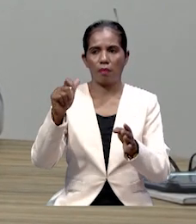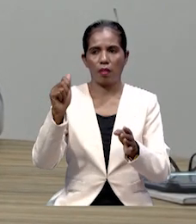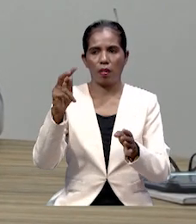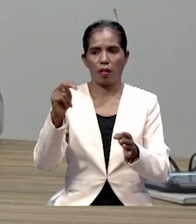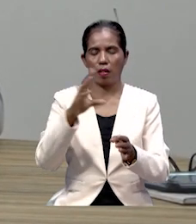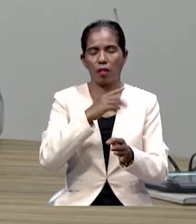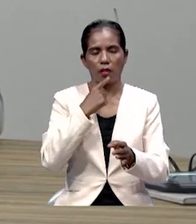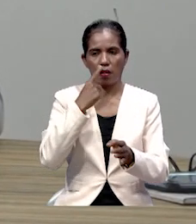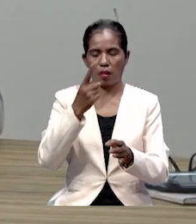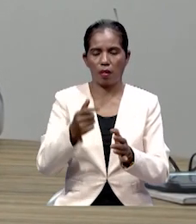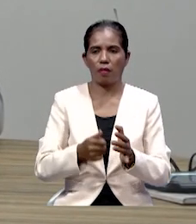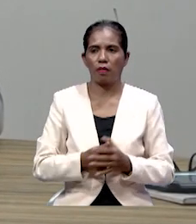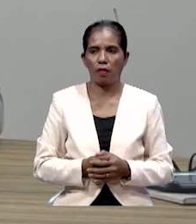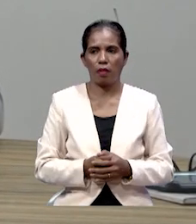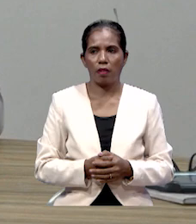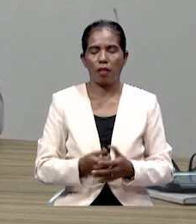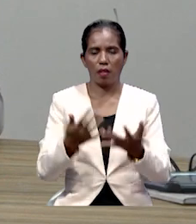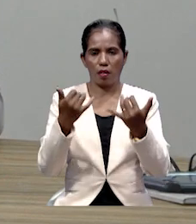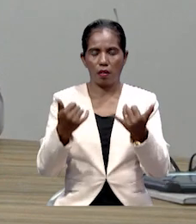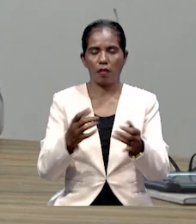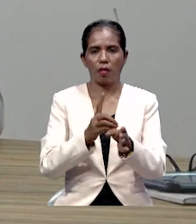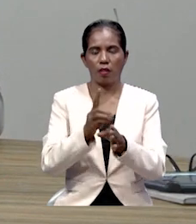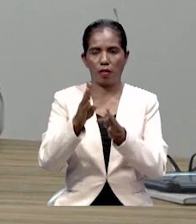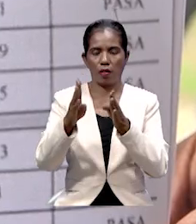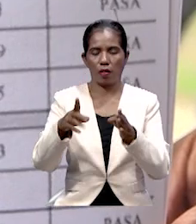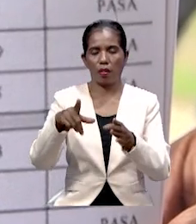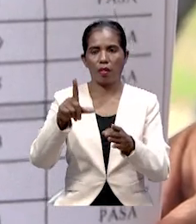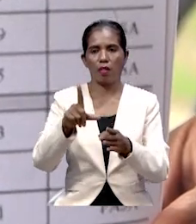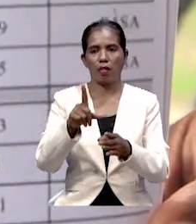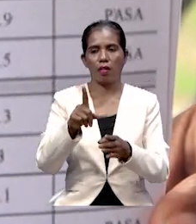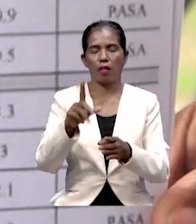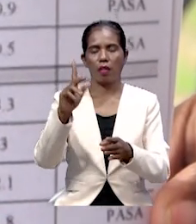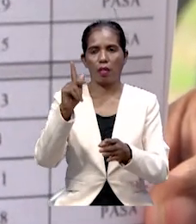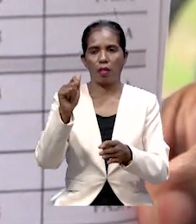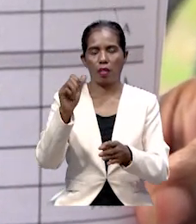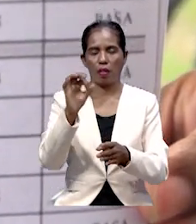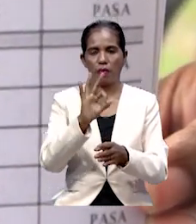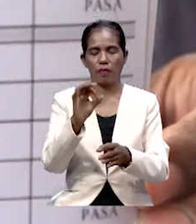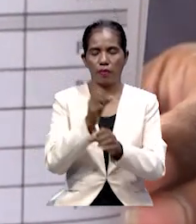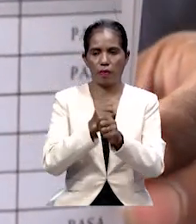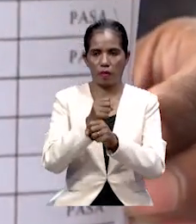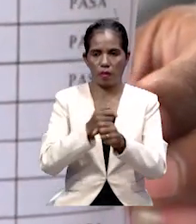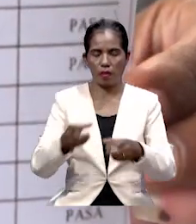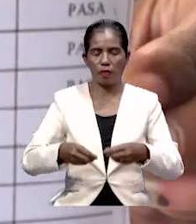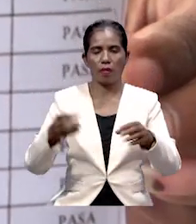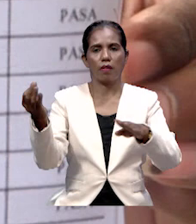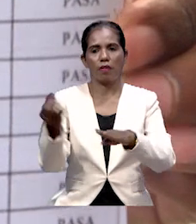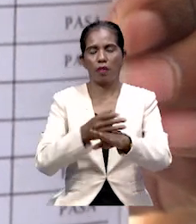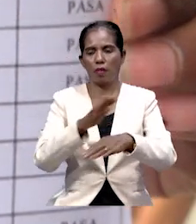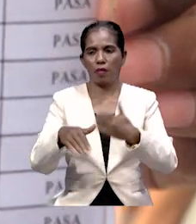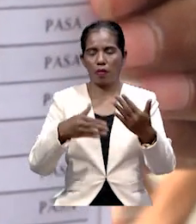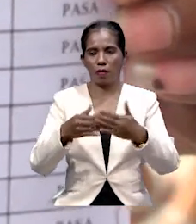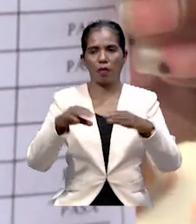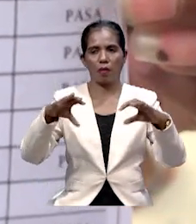Indústria, Raimundo Mau Cateten, de Daungne, Direção-Geral Floresta, Café no Planta Indústria, entrega ona documento roto para a